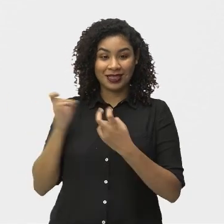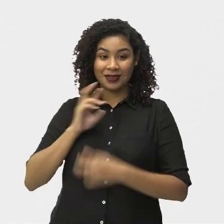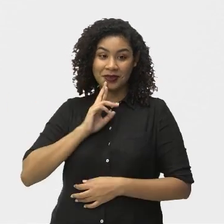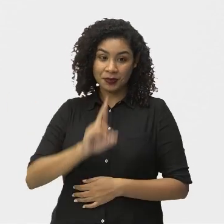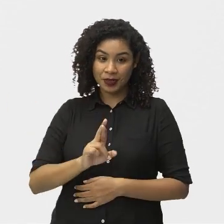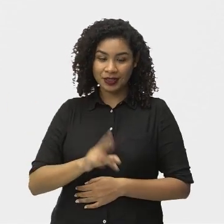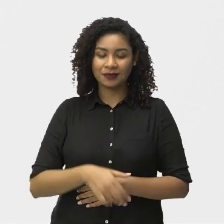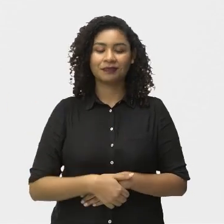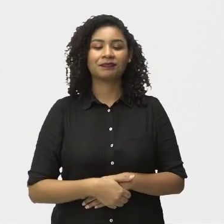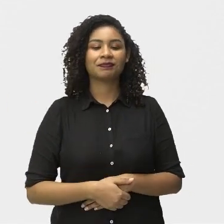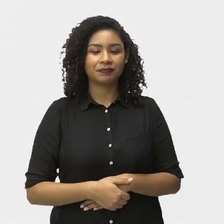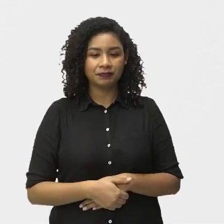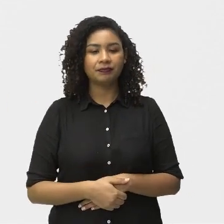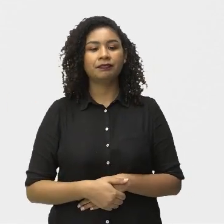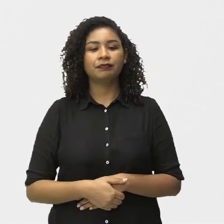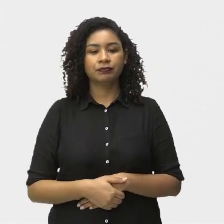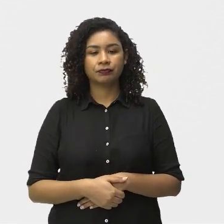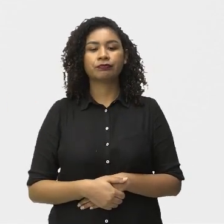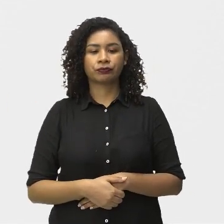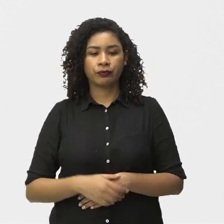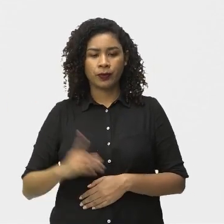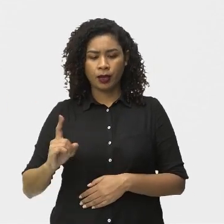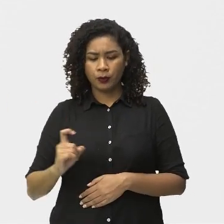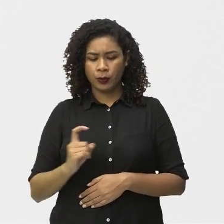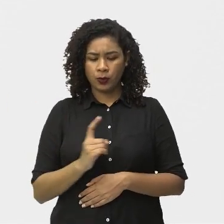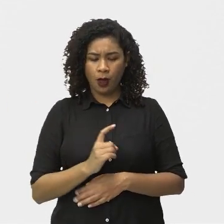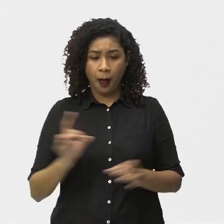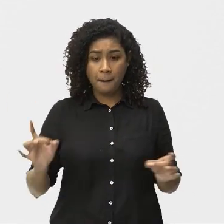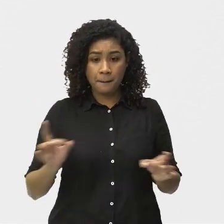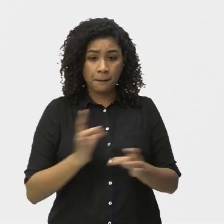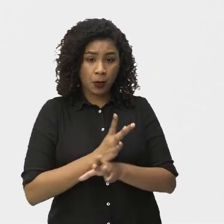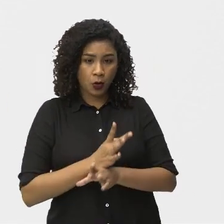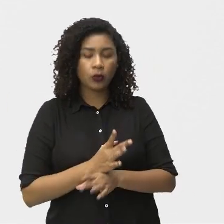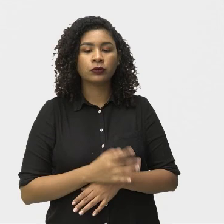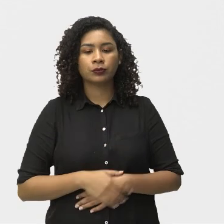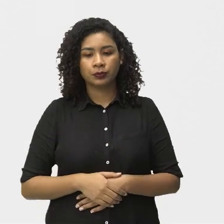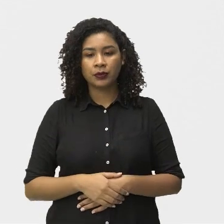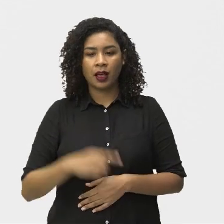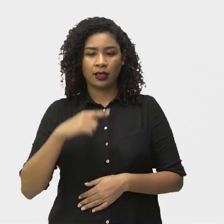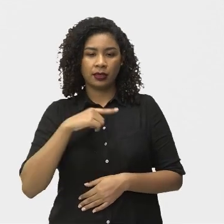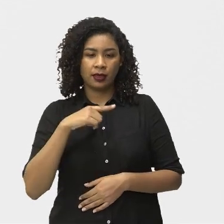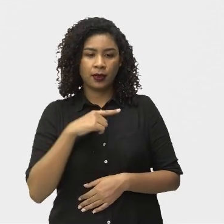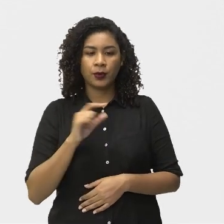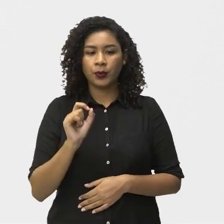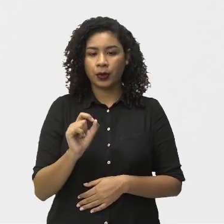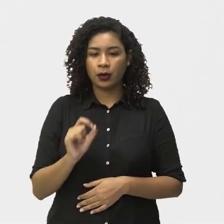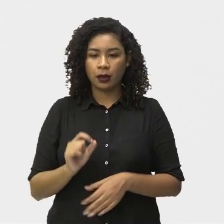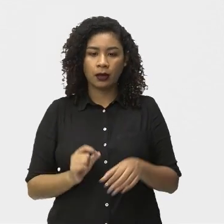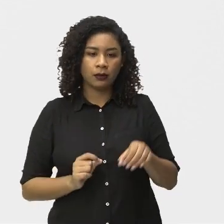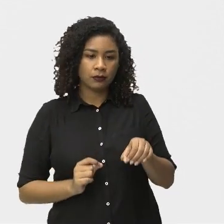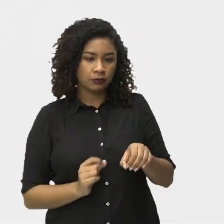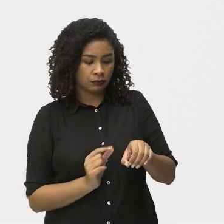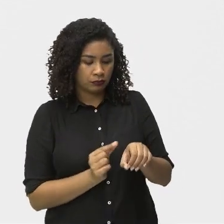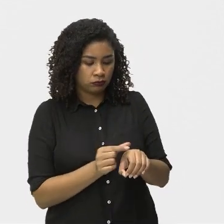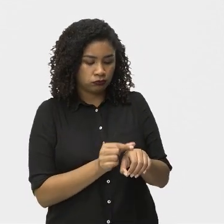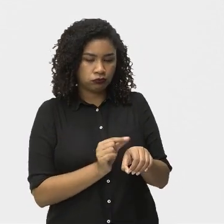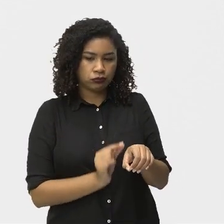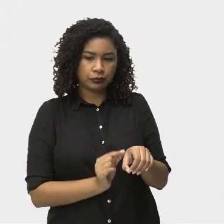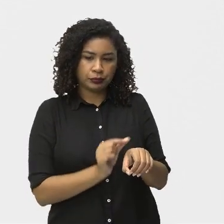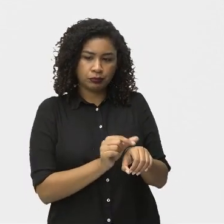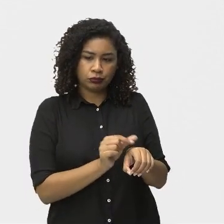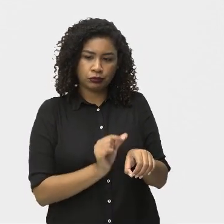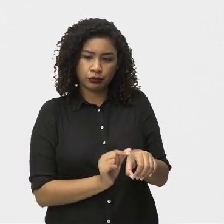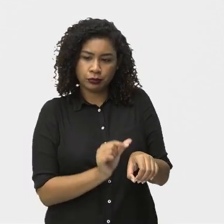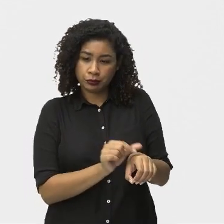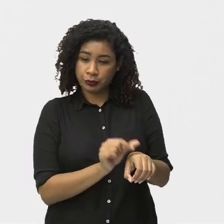gabarito, né? Depois de formados, os espermatozoides saem dos túbulos seminíferos e são encaminhados para os